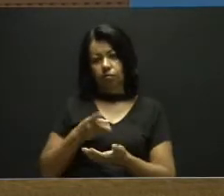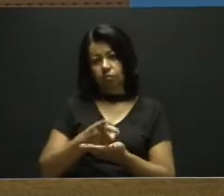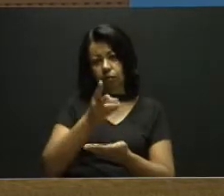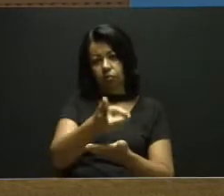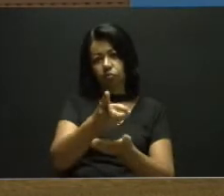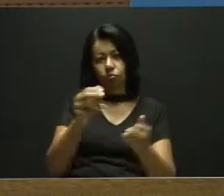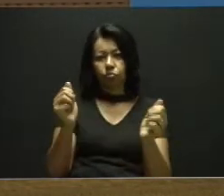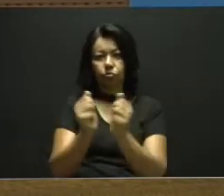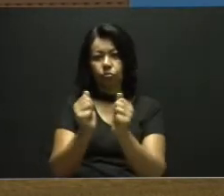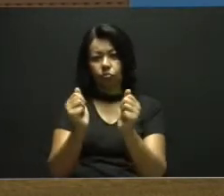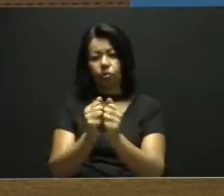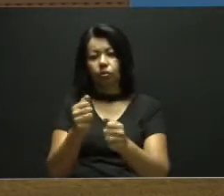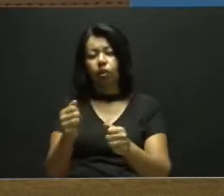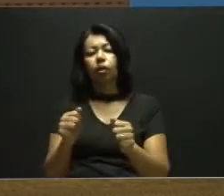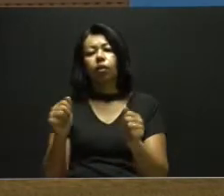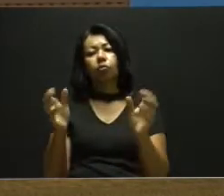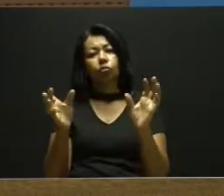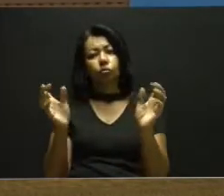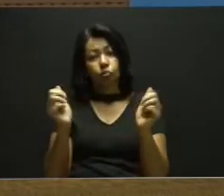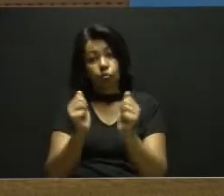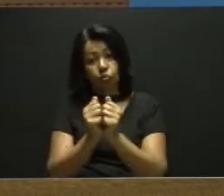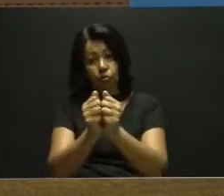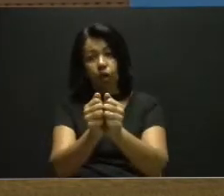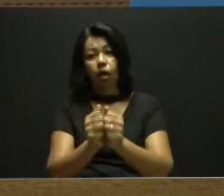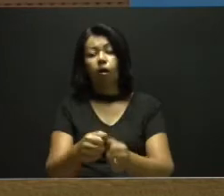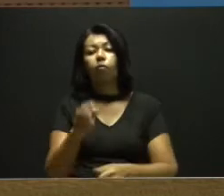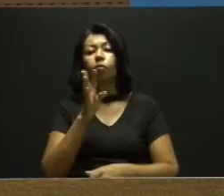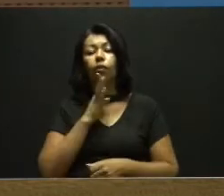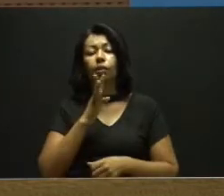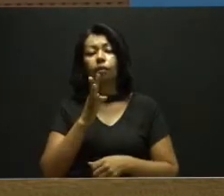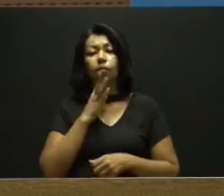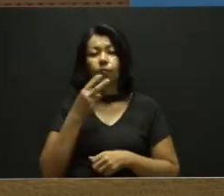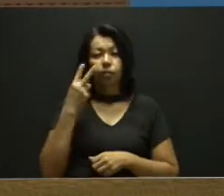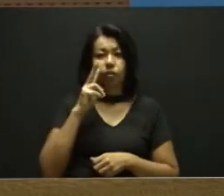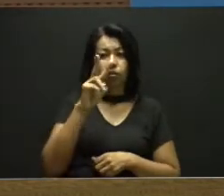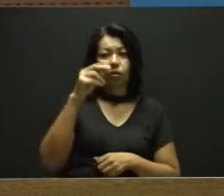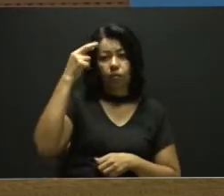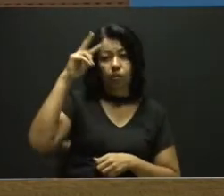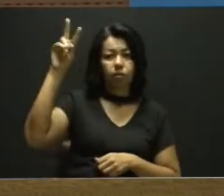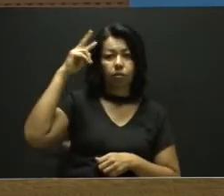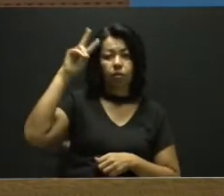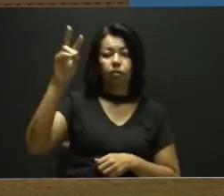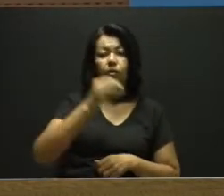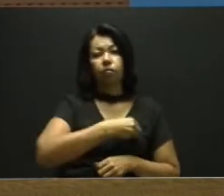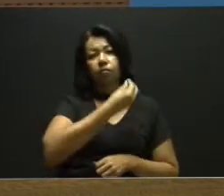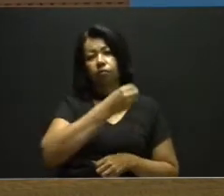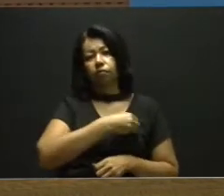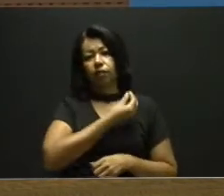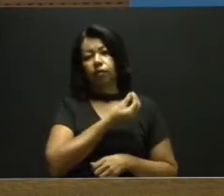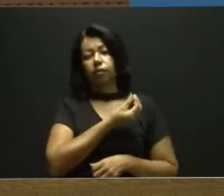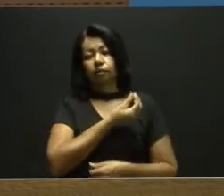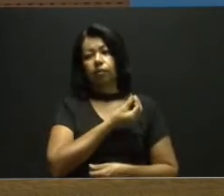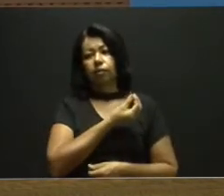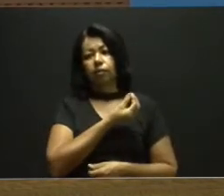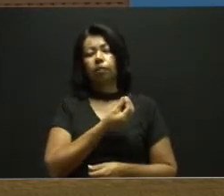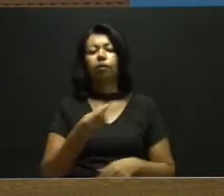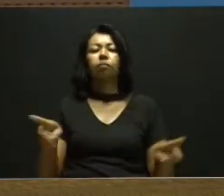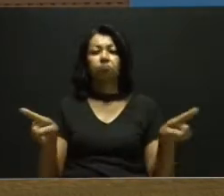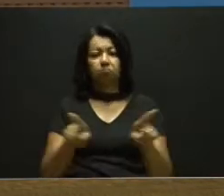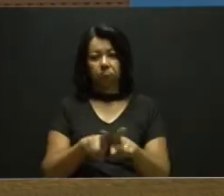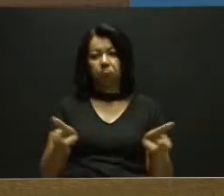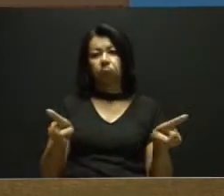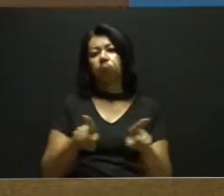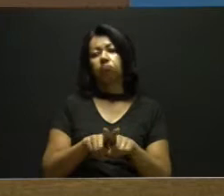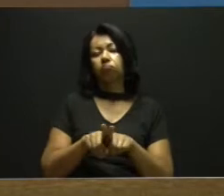agregar conhecimento contemplação histórias vivências e assim